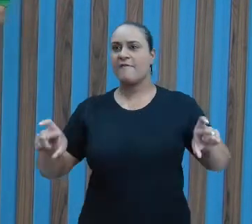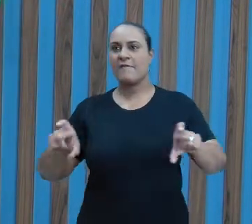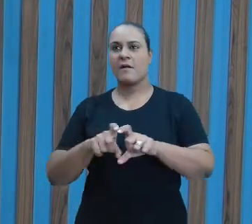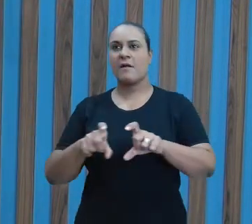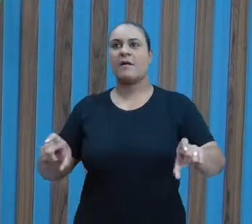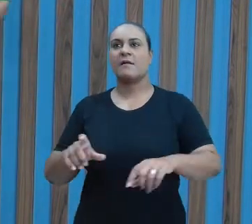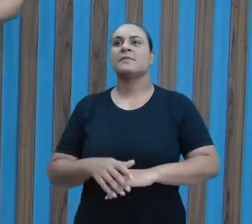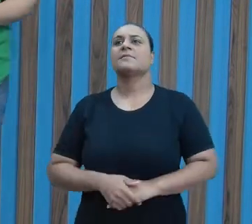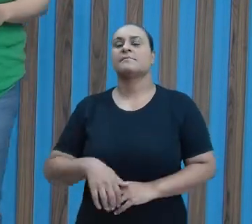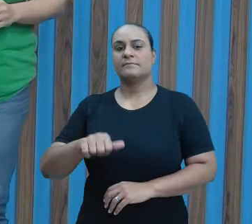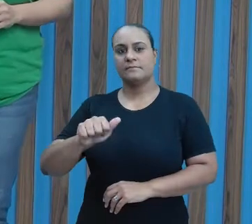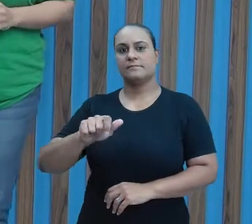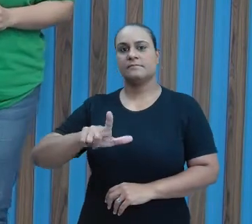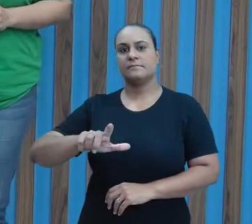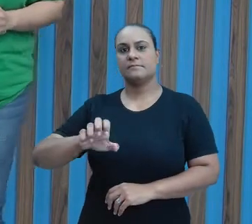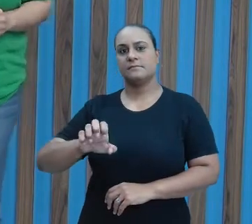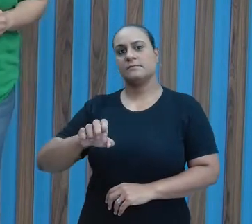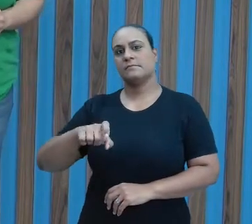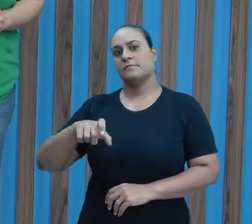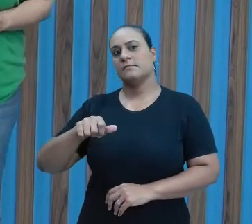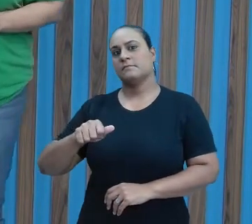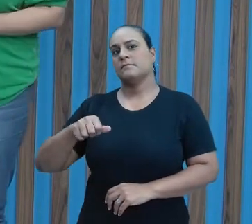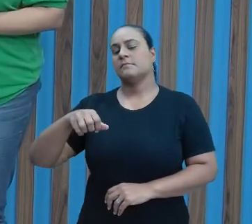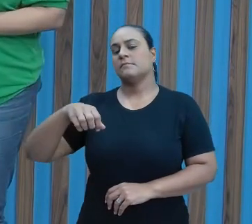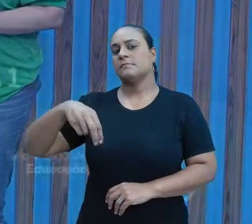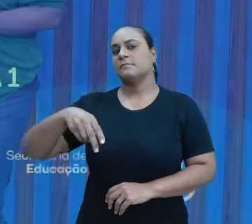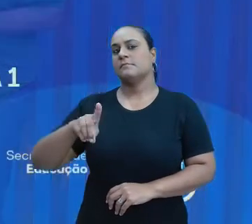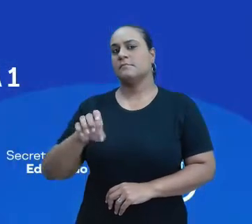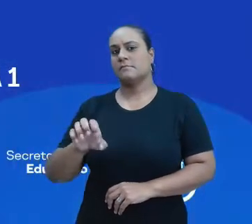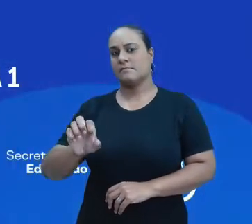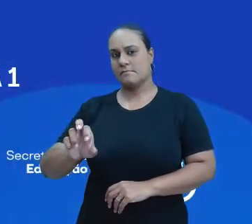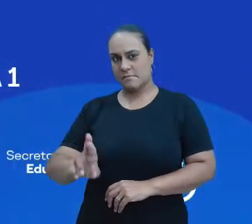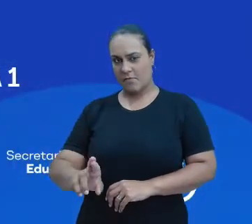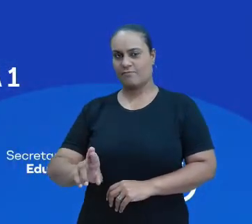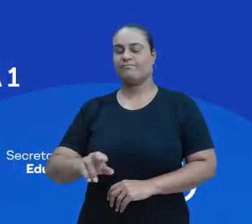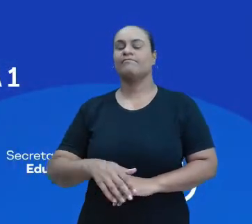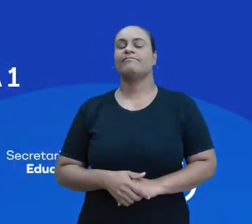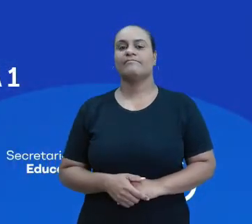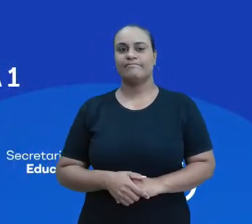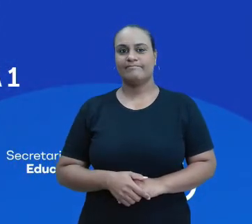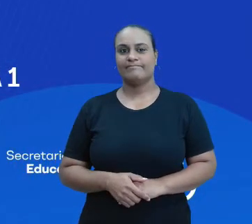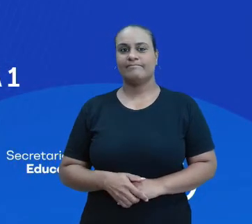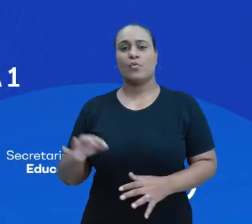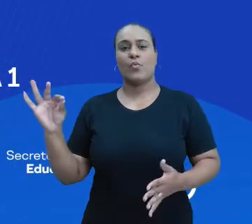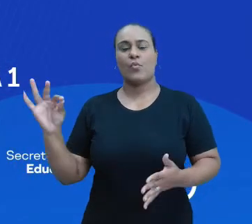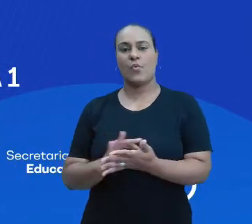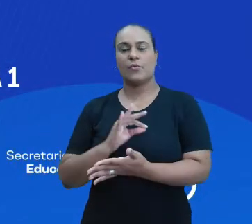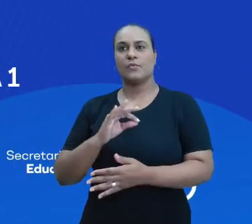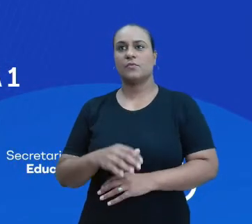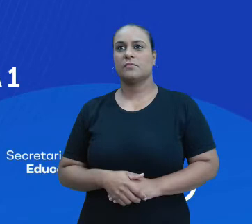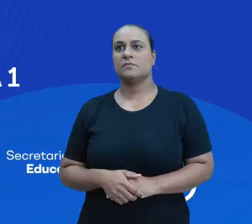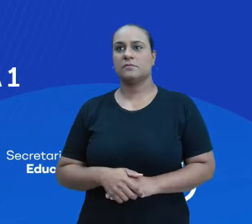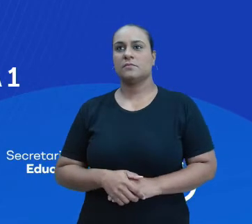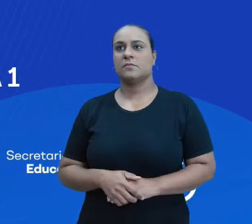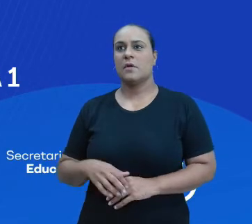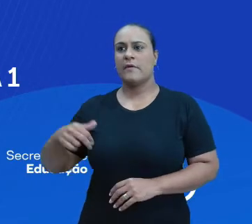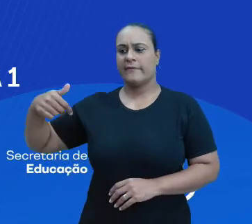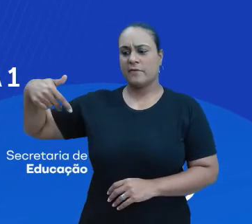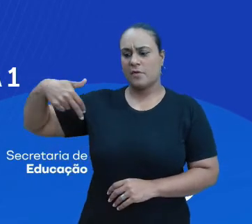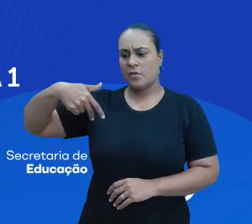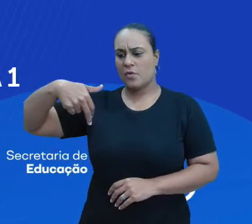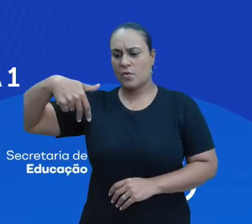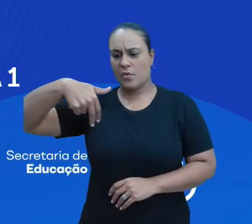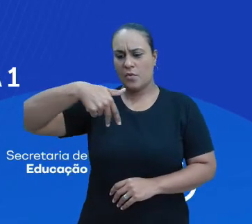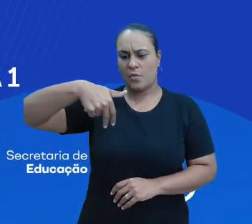frase de Alexander Graham Bell. Pois é, olha só o que ele falou. Nunca ande por trilhos,